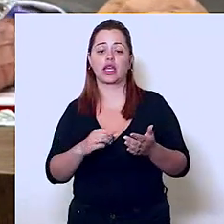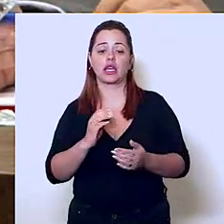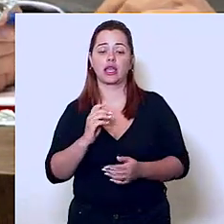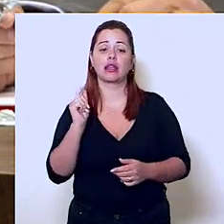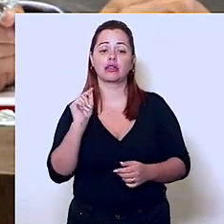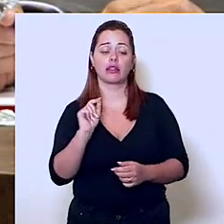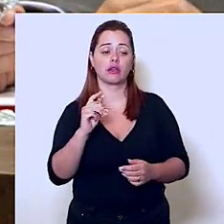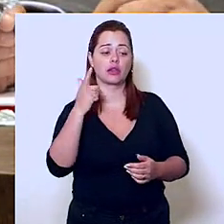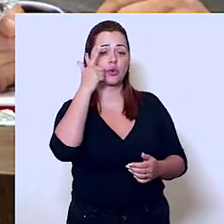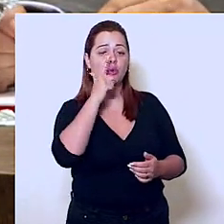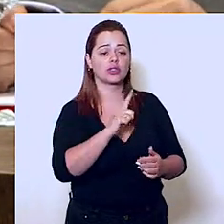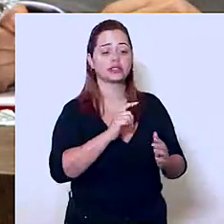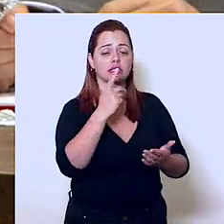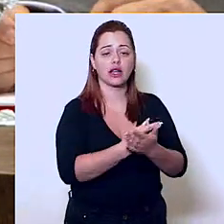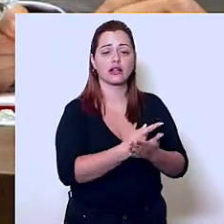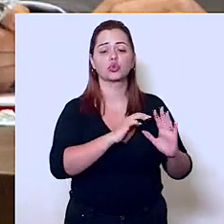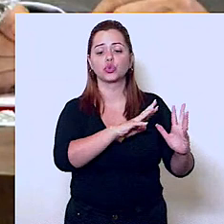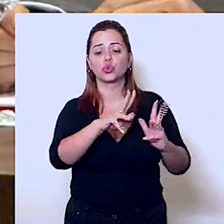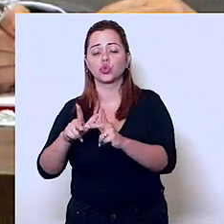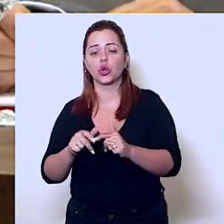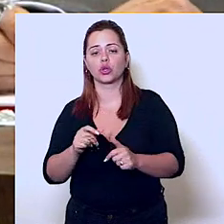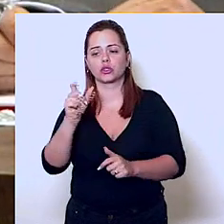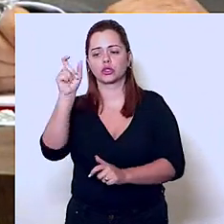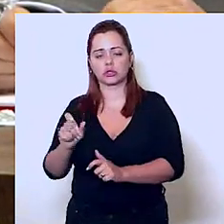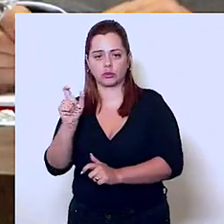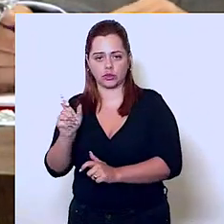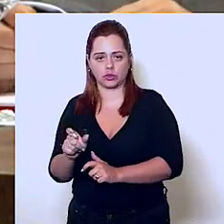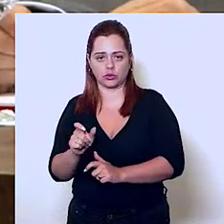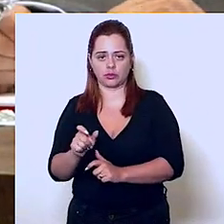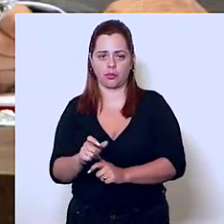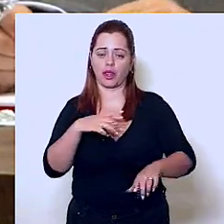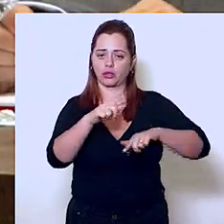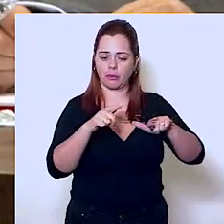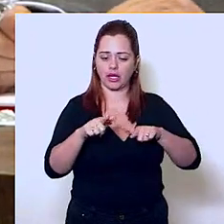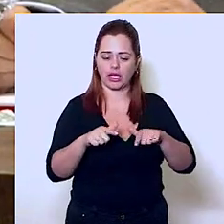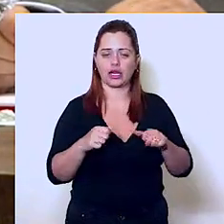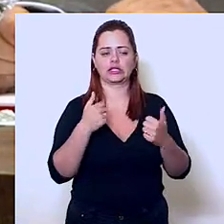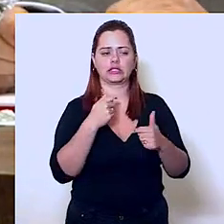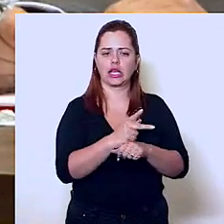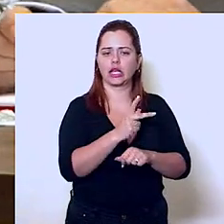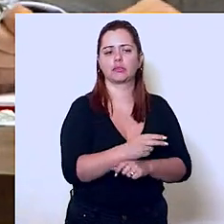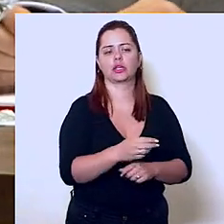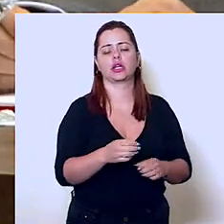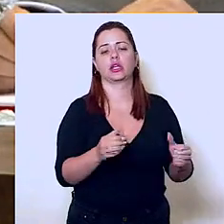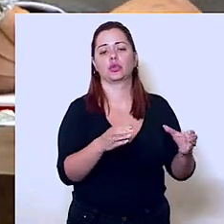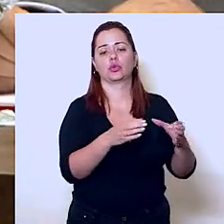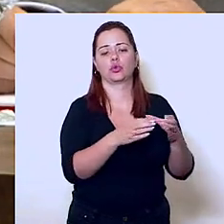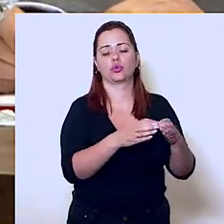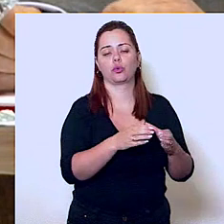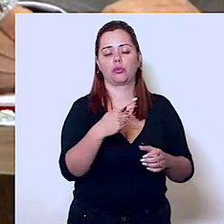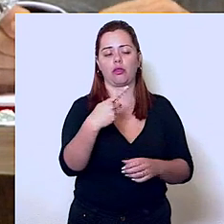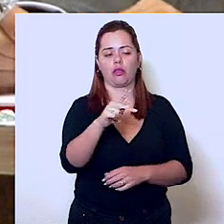uma oportunidade muito grande ter podido trabalhar na equipe que ele chefiou. Eu trabalhei no período de